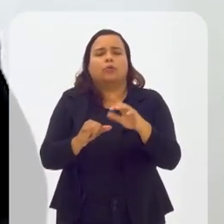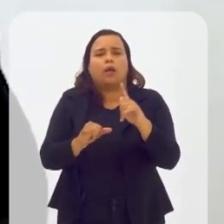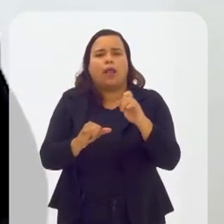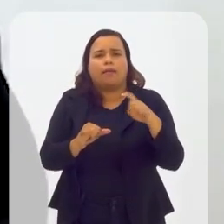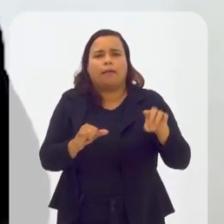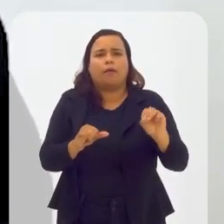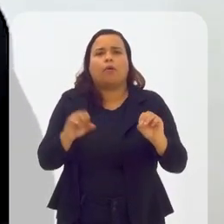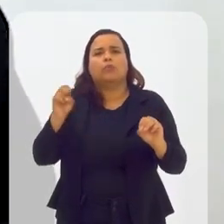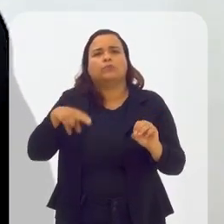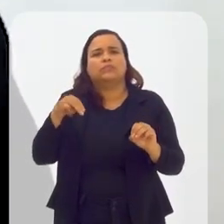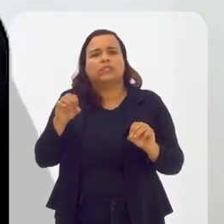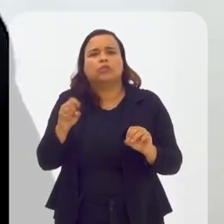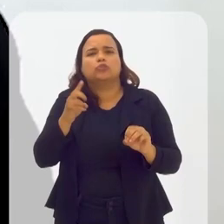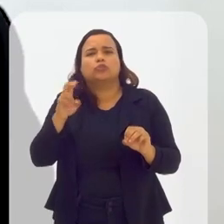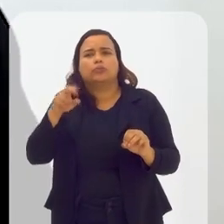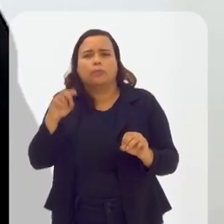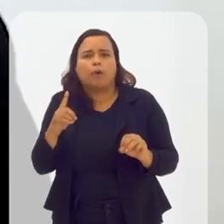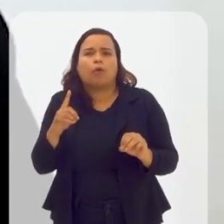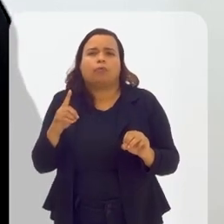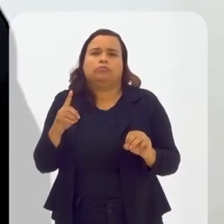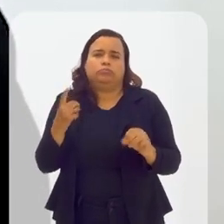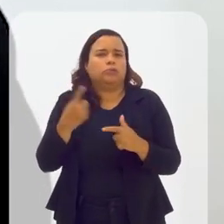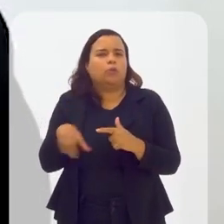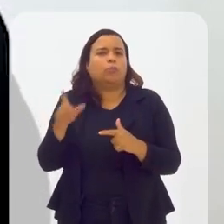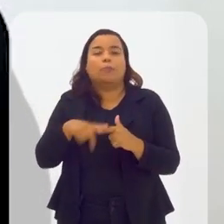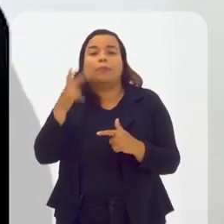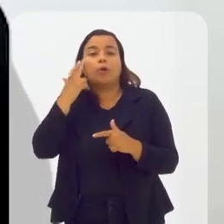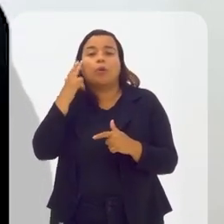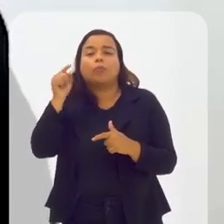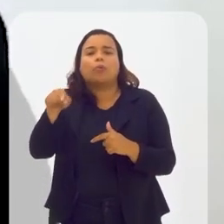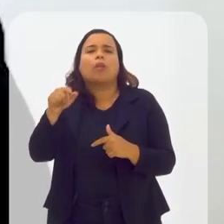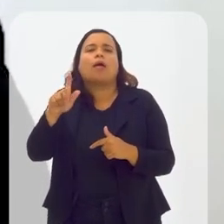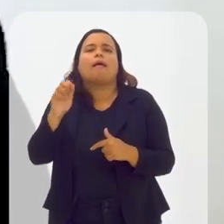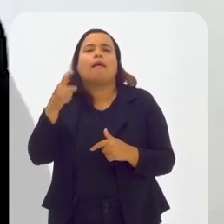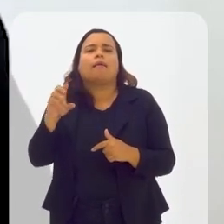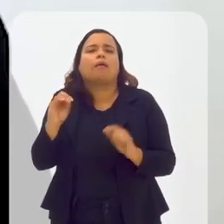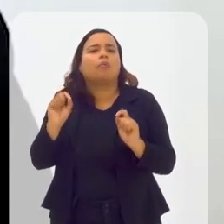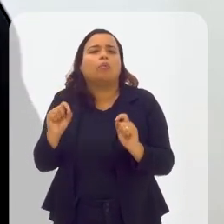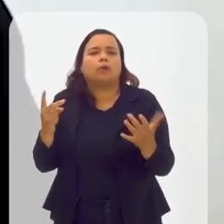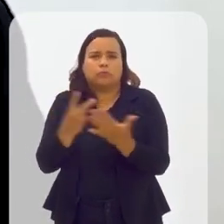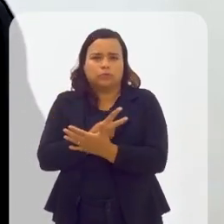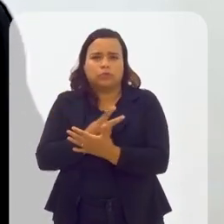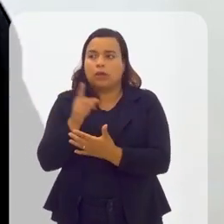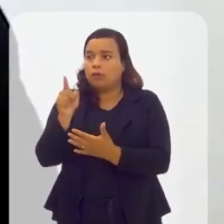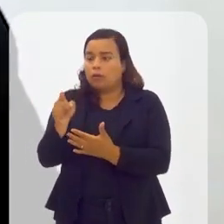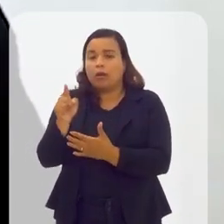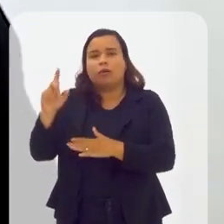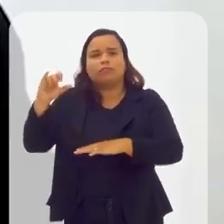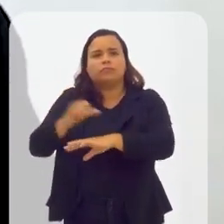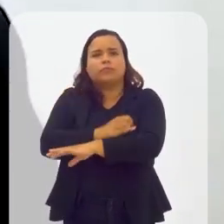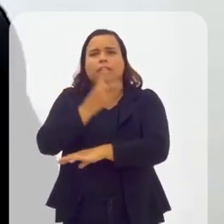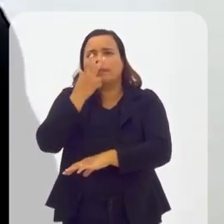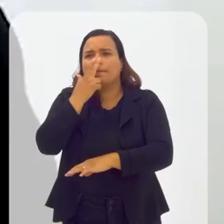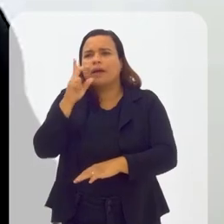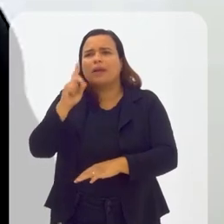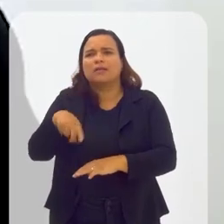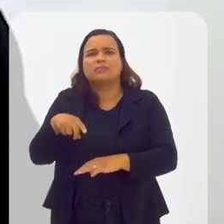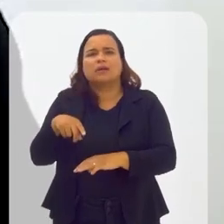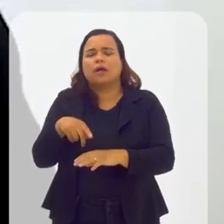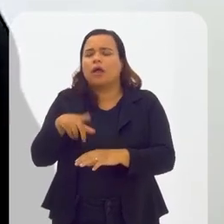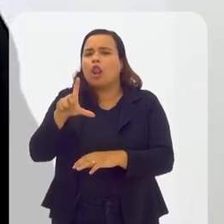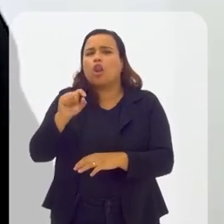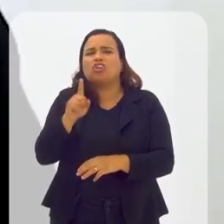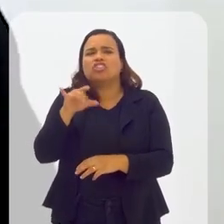Dumont e Galeão. Um problema muito maior, porque o Galeão hoje se tornou uma gigantesca operação